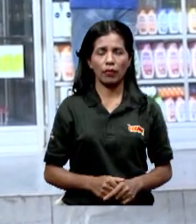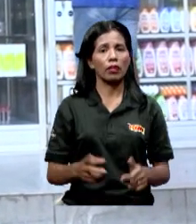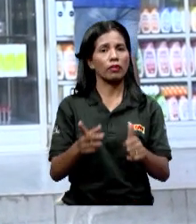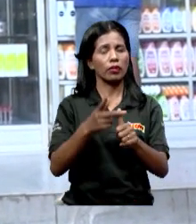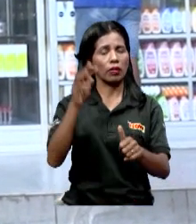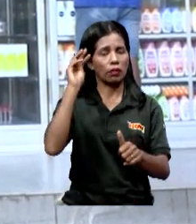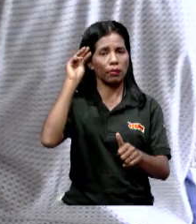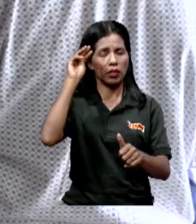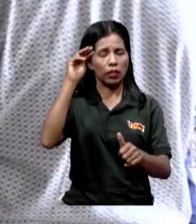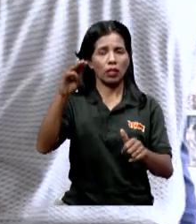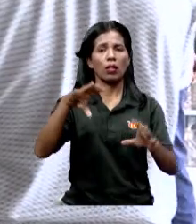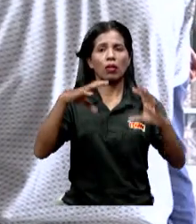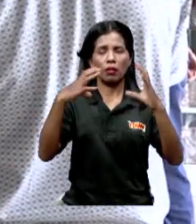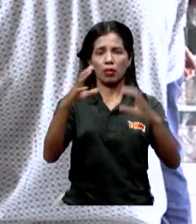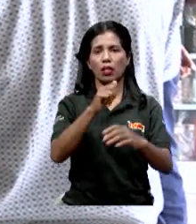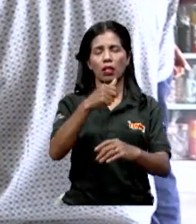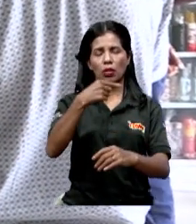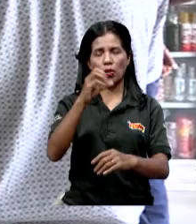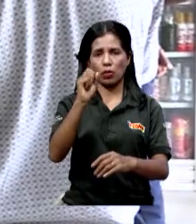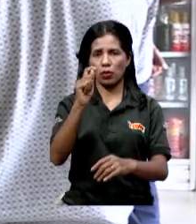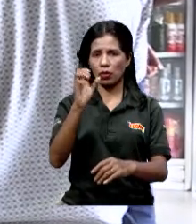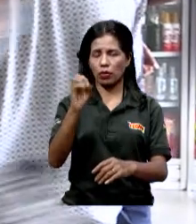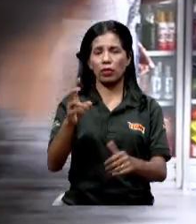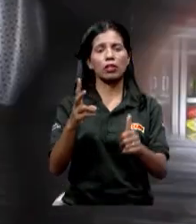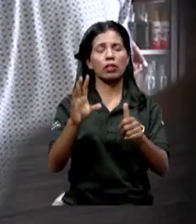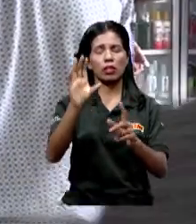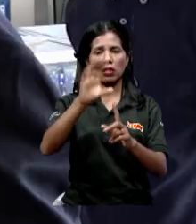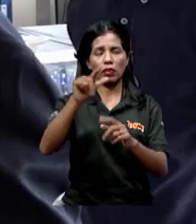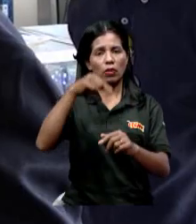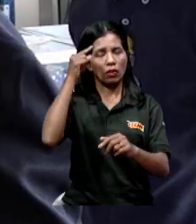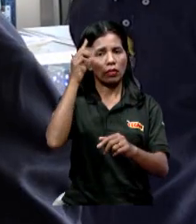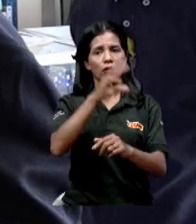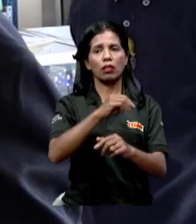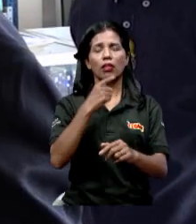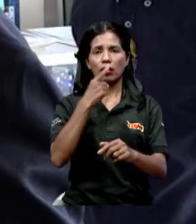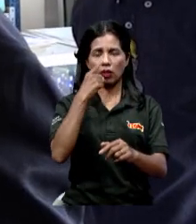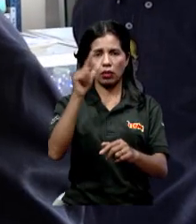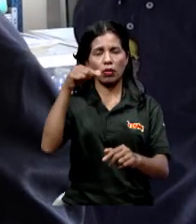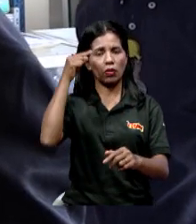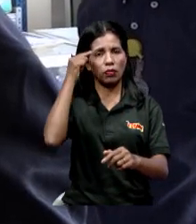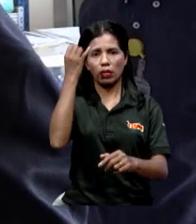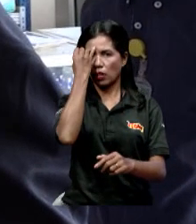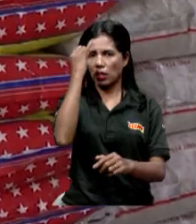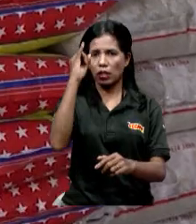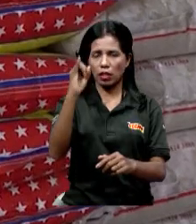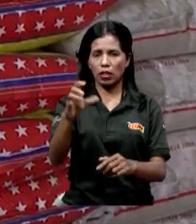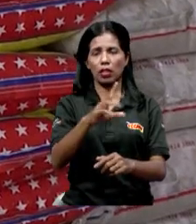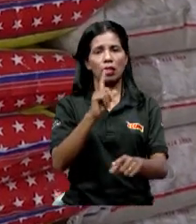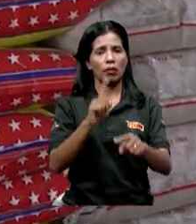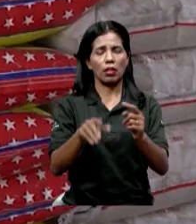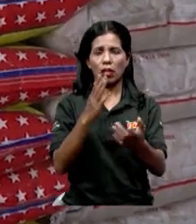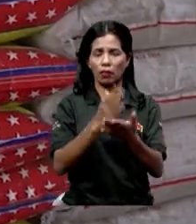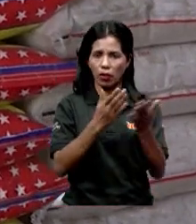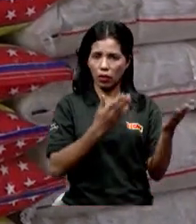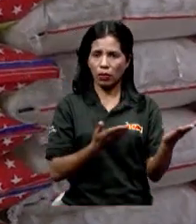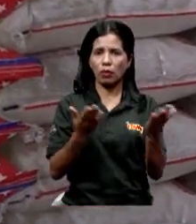Vice-ministro do Comércio Augusto Junior Trindade Hateten, chefe do governo Shinana Guzmão contacta o governo Índia a tolabel para